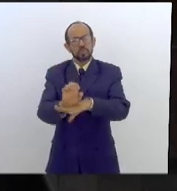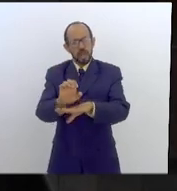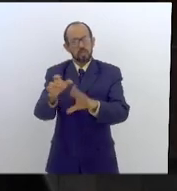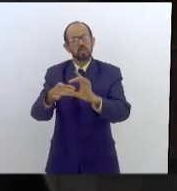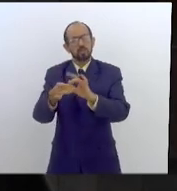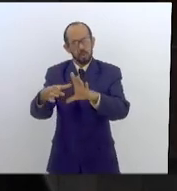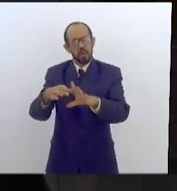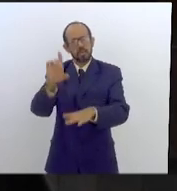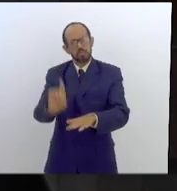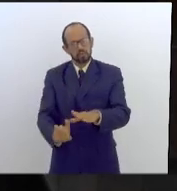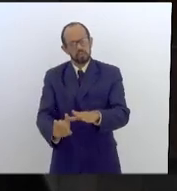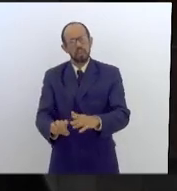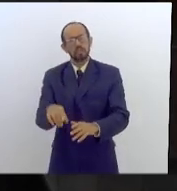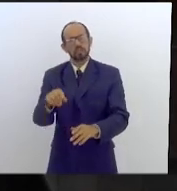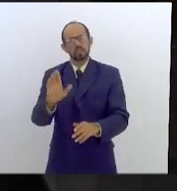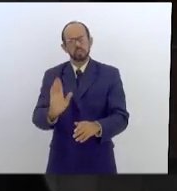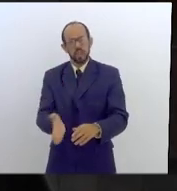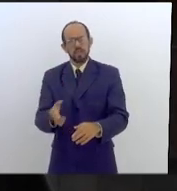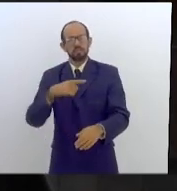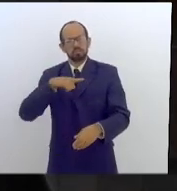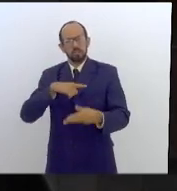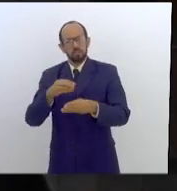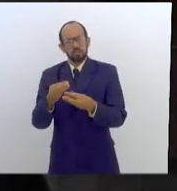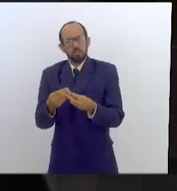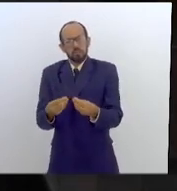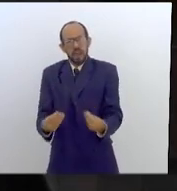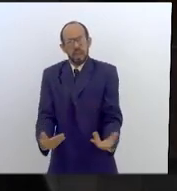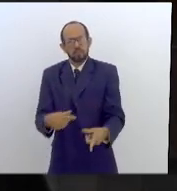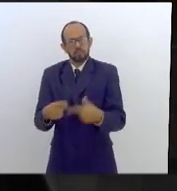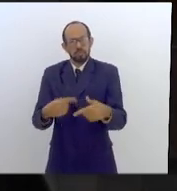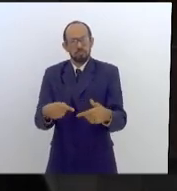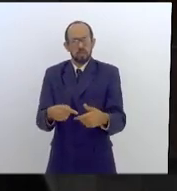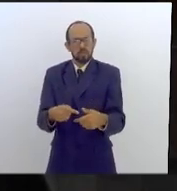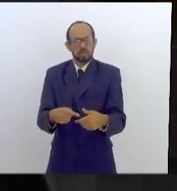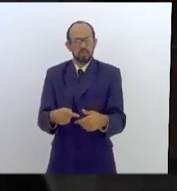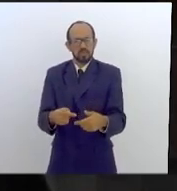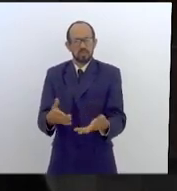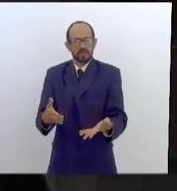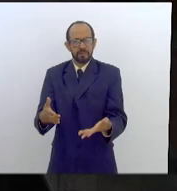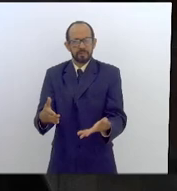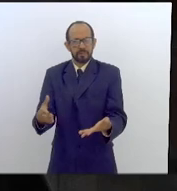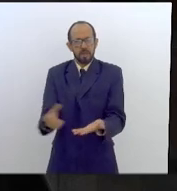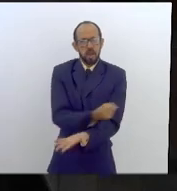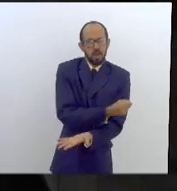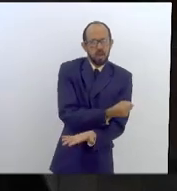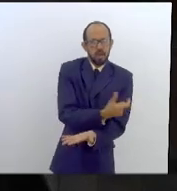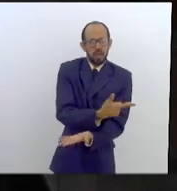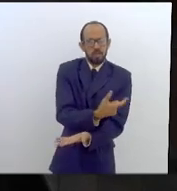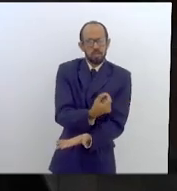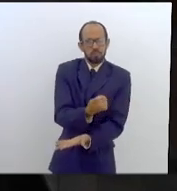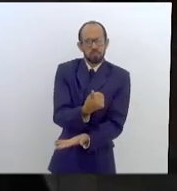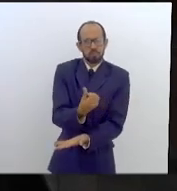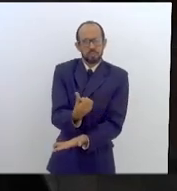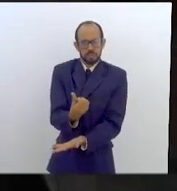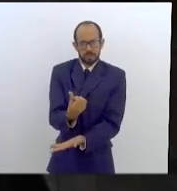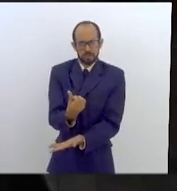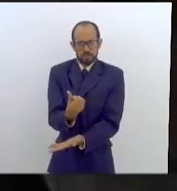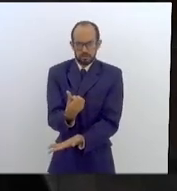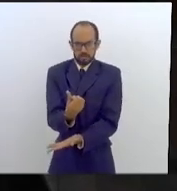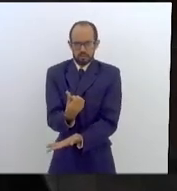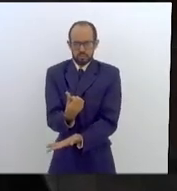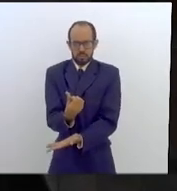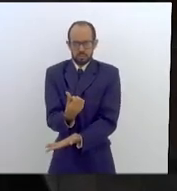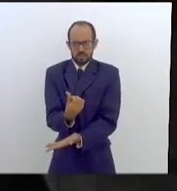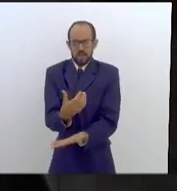já tão abalado no Brasil desde o golpe de 2016 agora o PL vem com esta né pele vem com esta